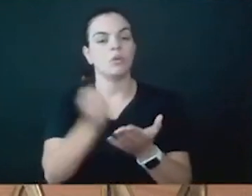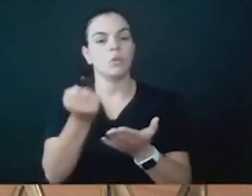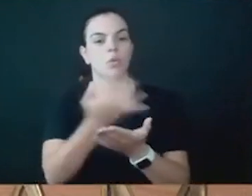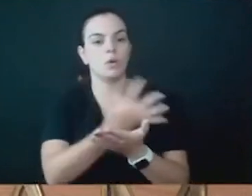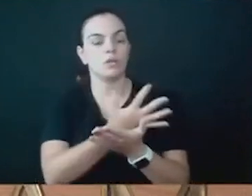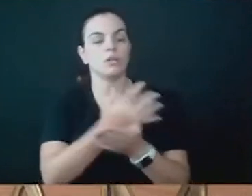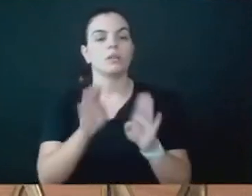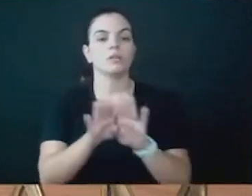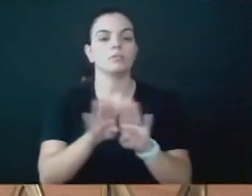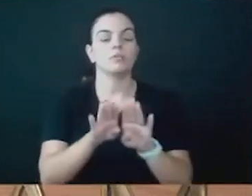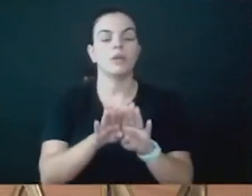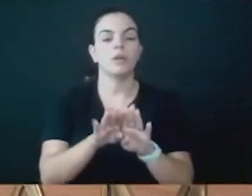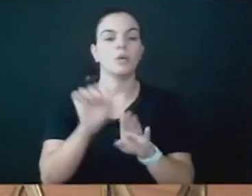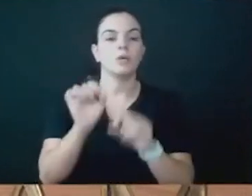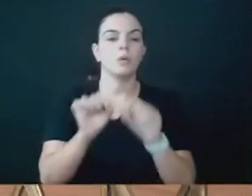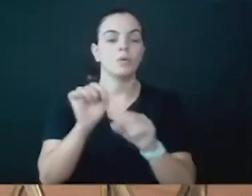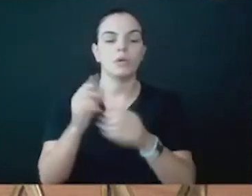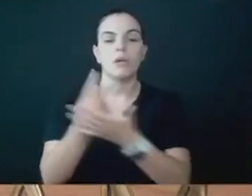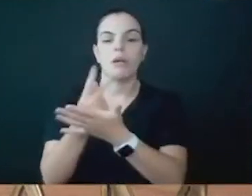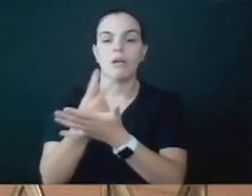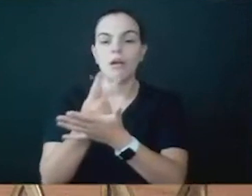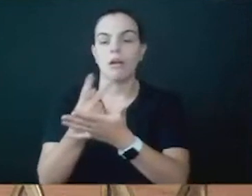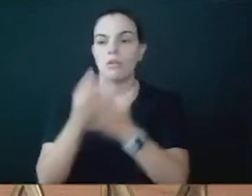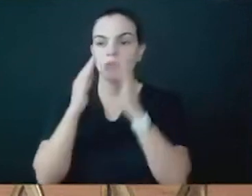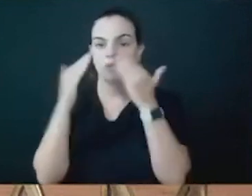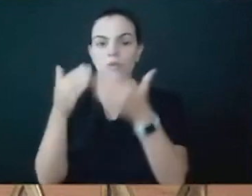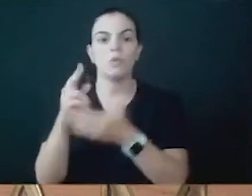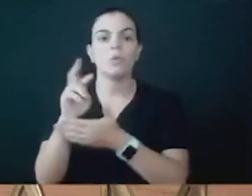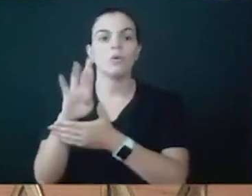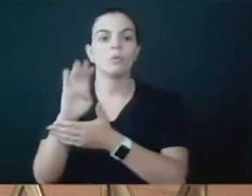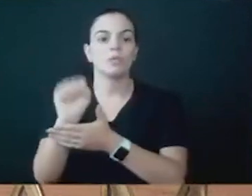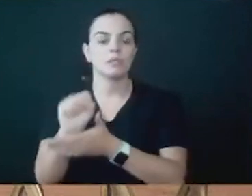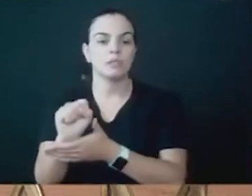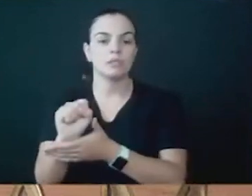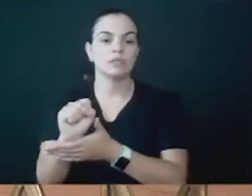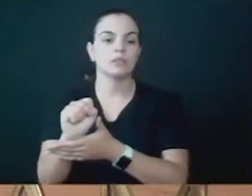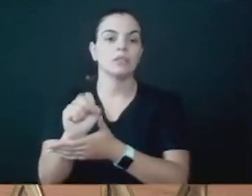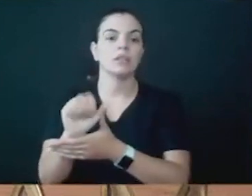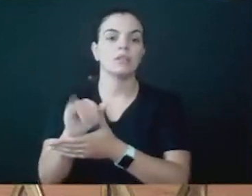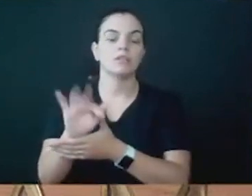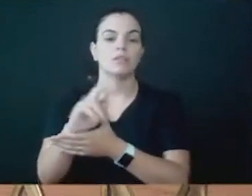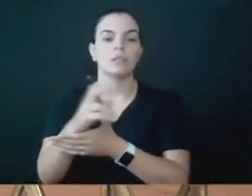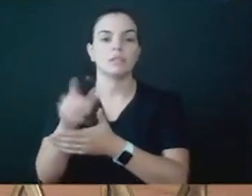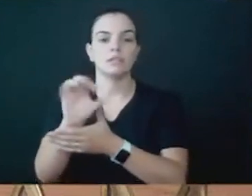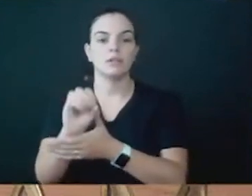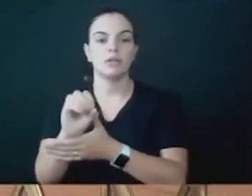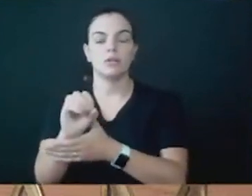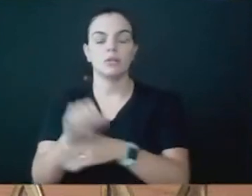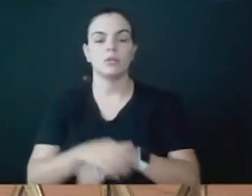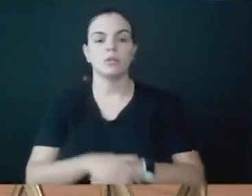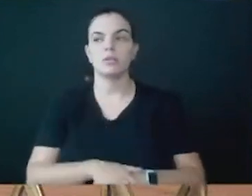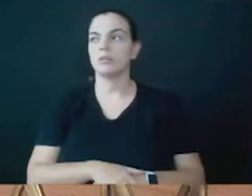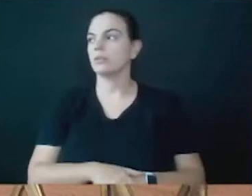URBIS, potencial construtivo na SMU, utilizando, totalizando 8 serviços. Então, são serviços